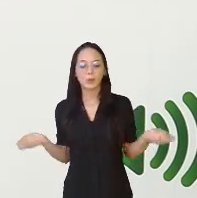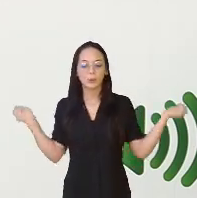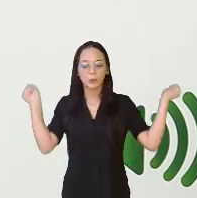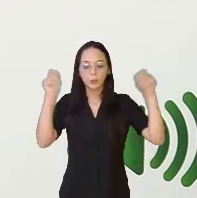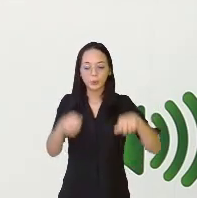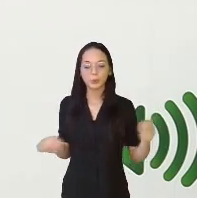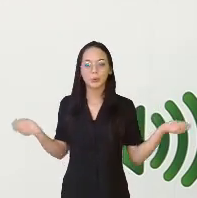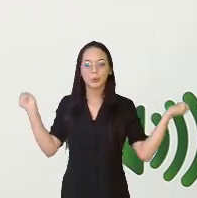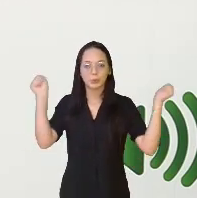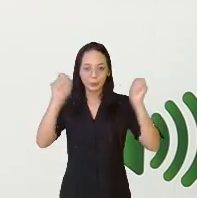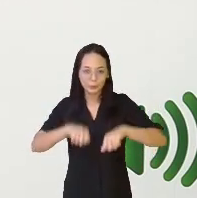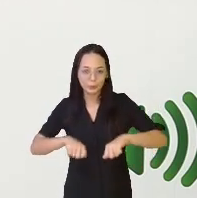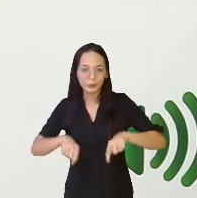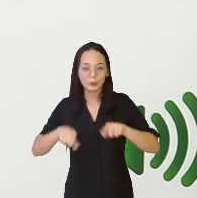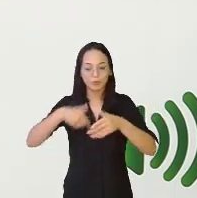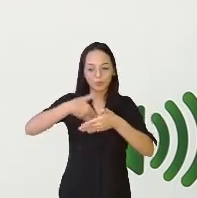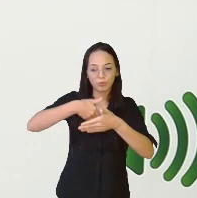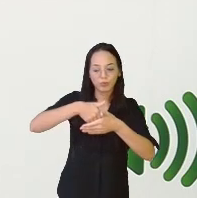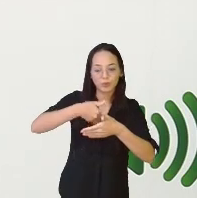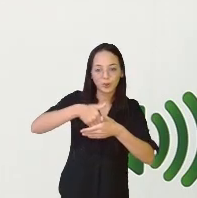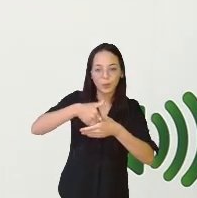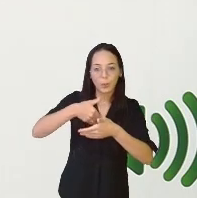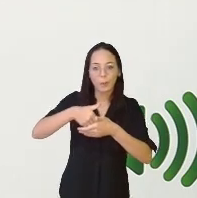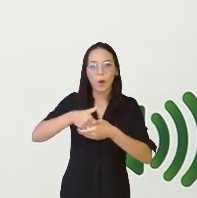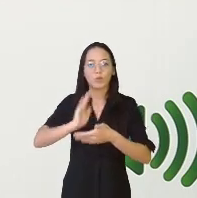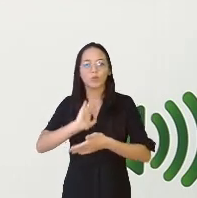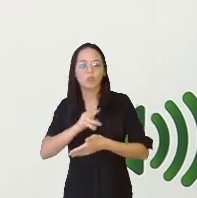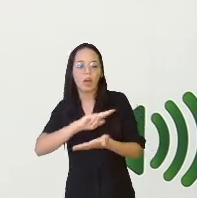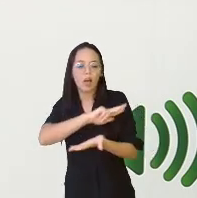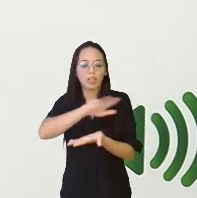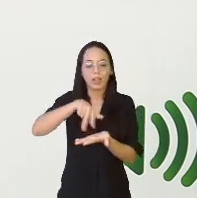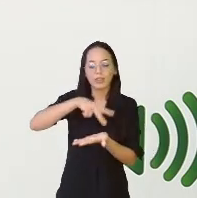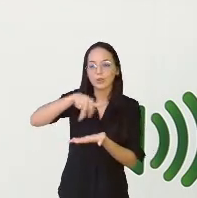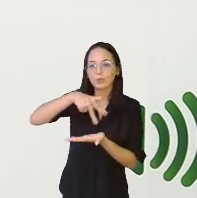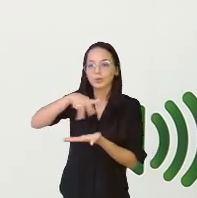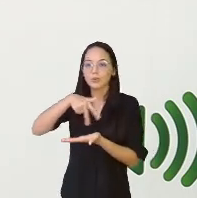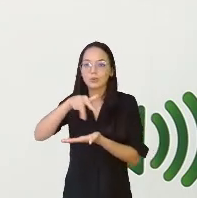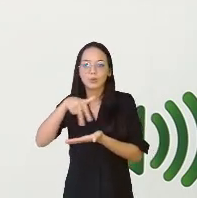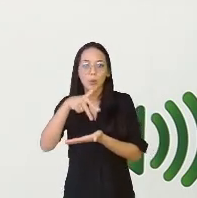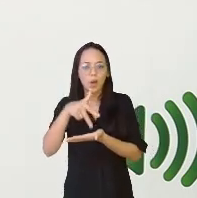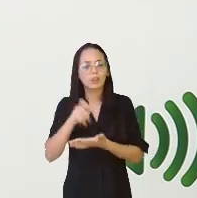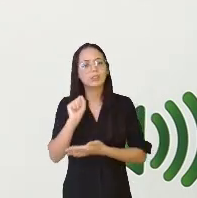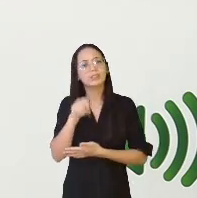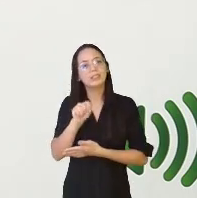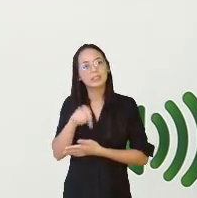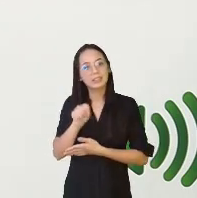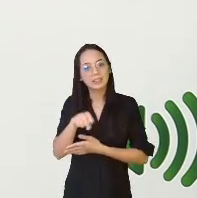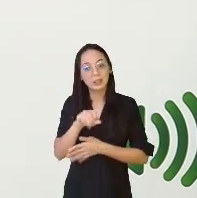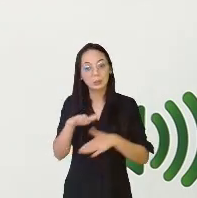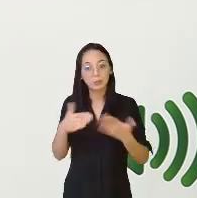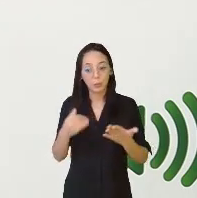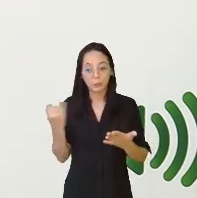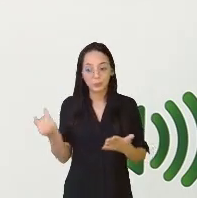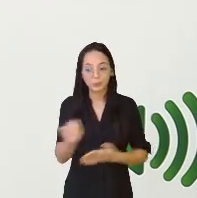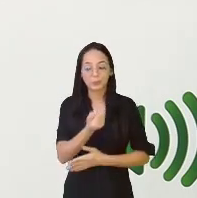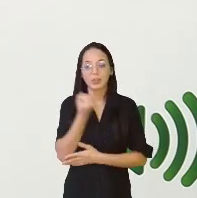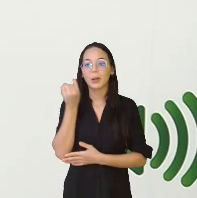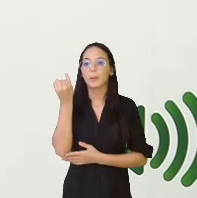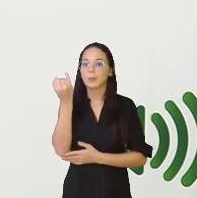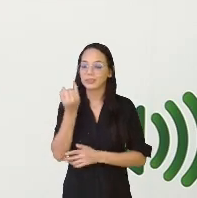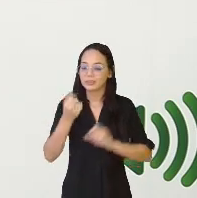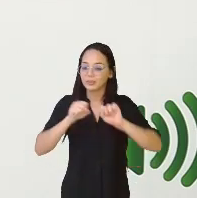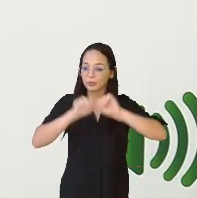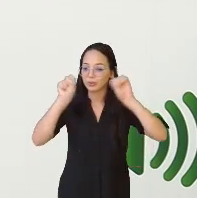corda, você já jogou futebol, você já dançou. Isso mesmo, é importantíssimo que